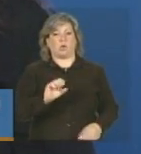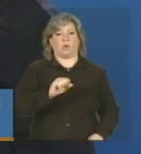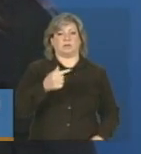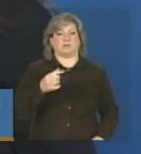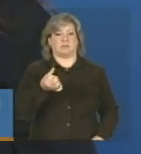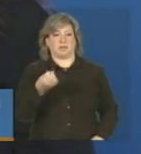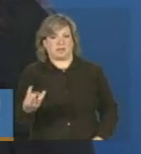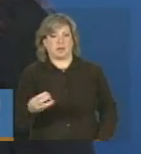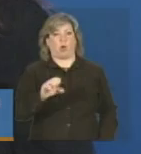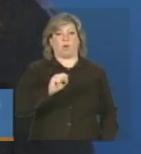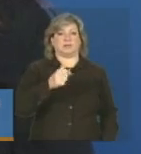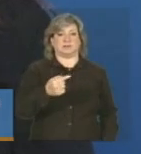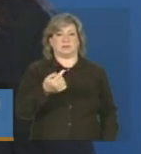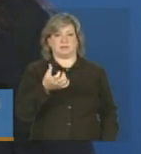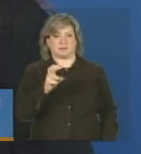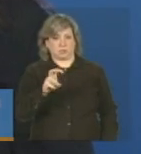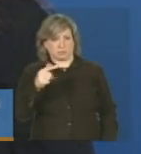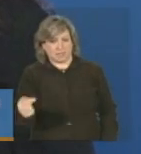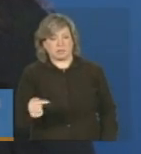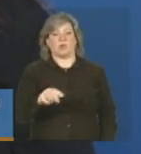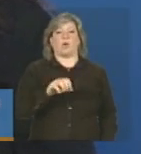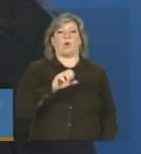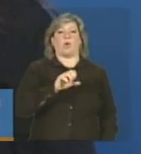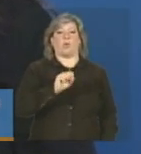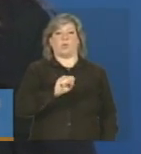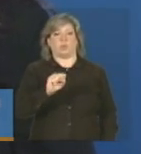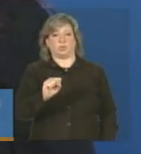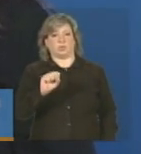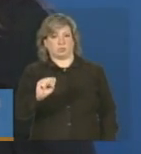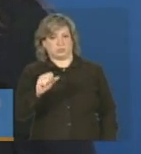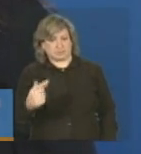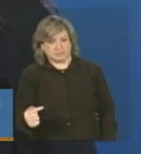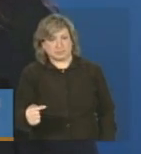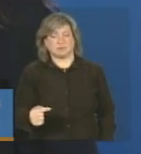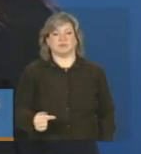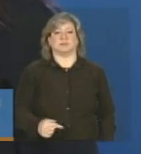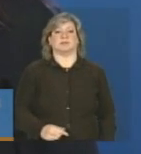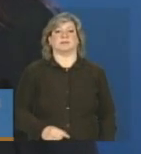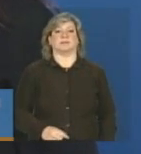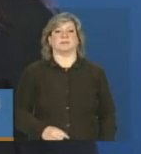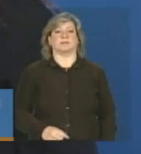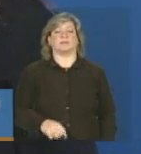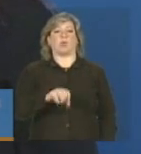8763, 8757, 8887,